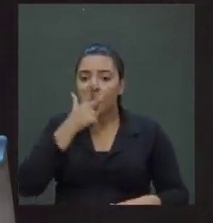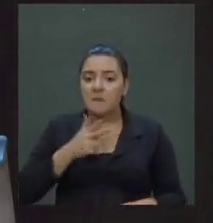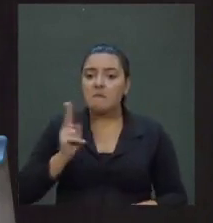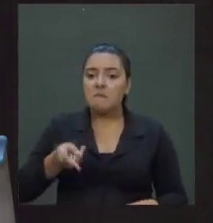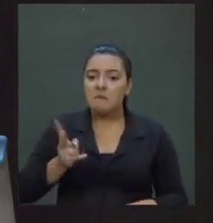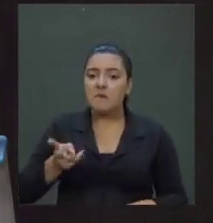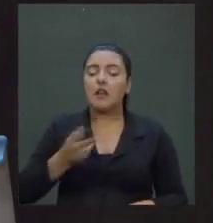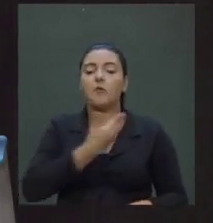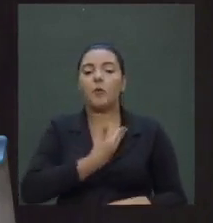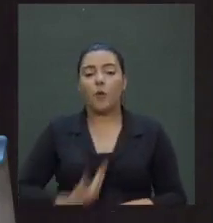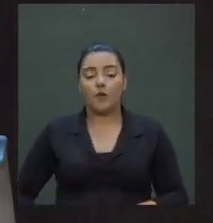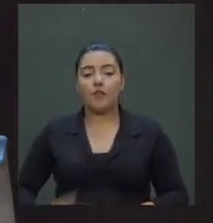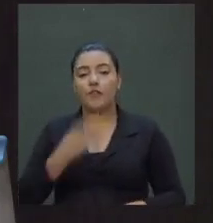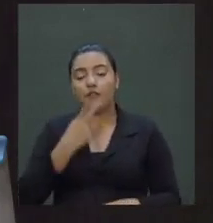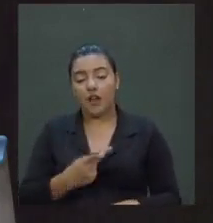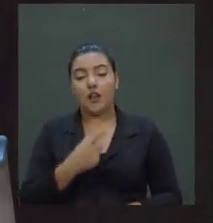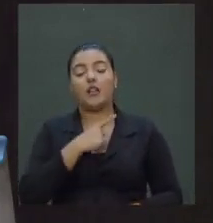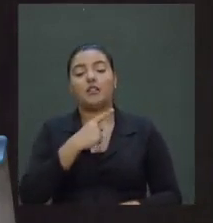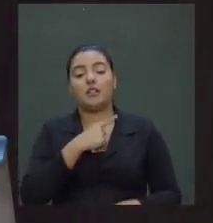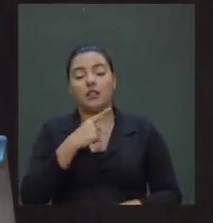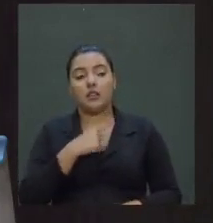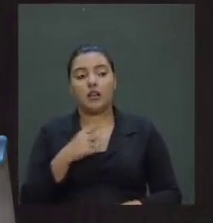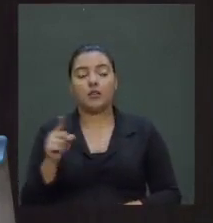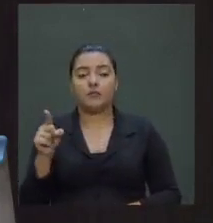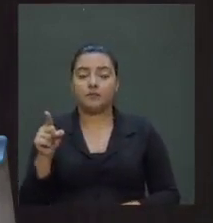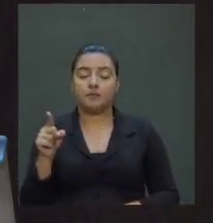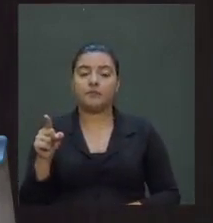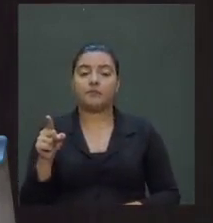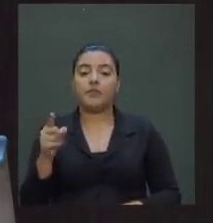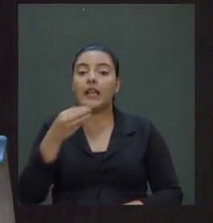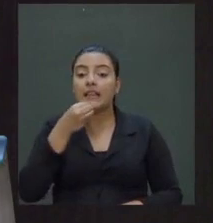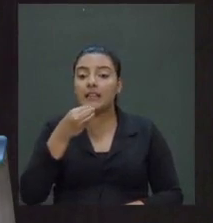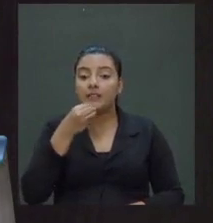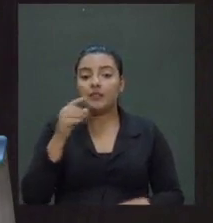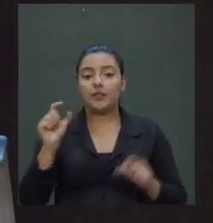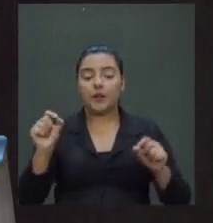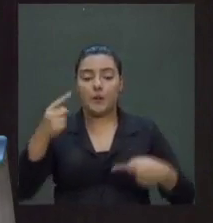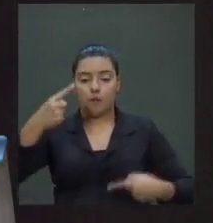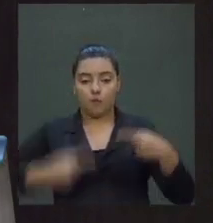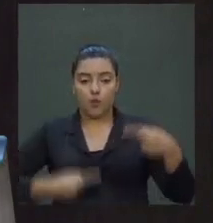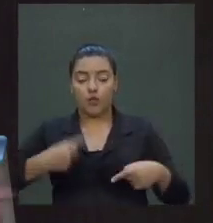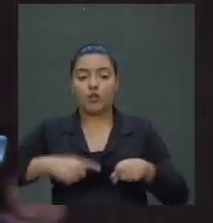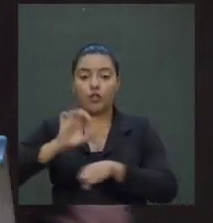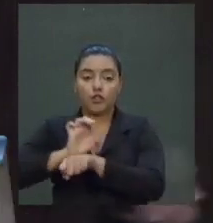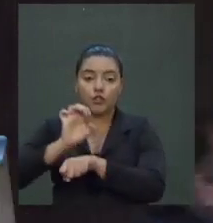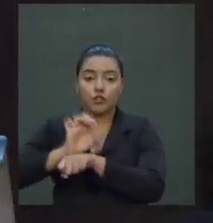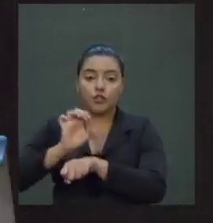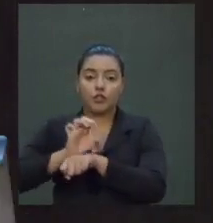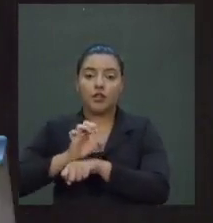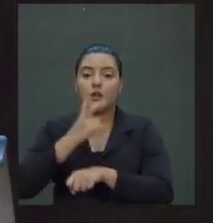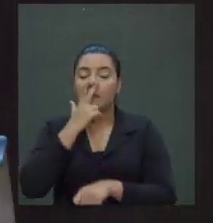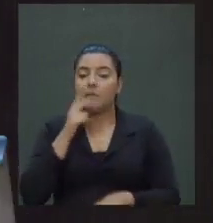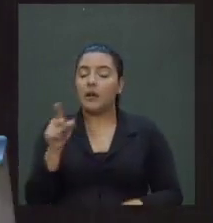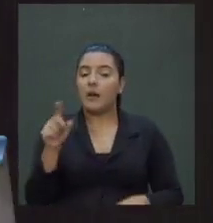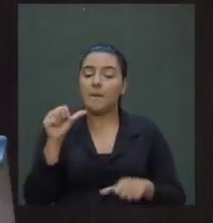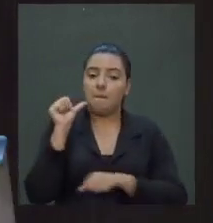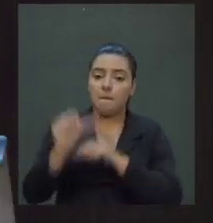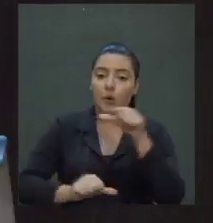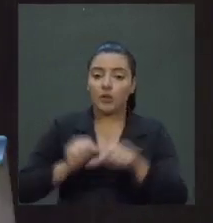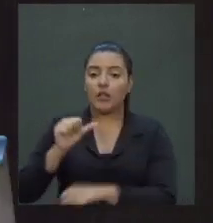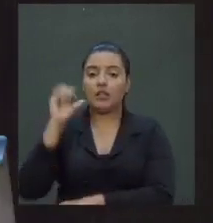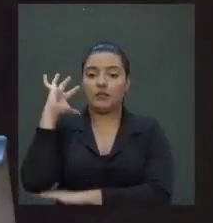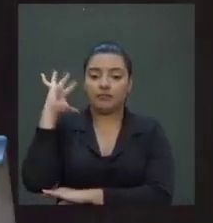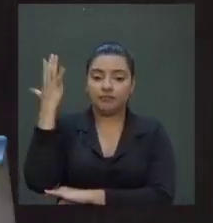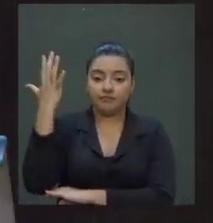que diz que tem, ou deveria ter, uma política estadual para mitigar mudanças